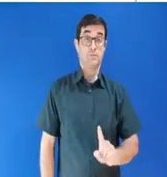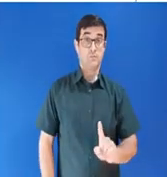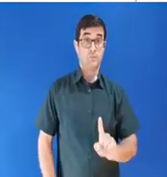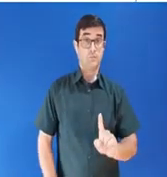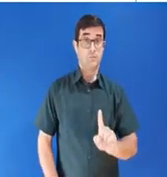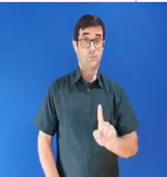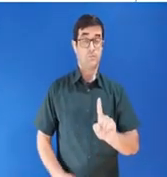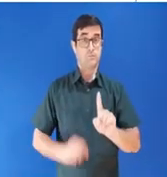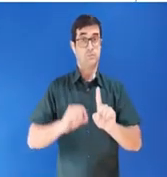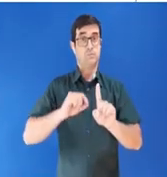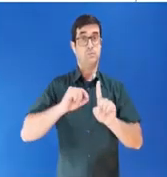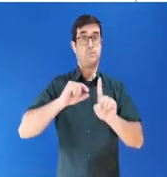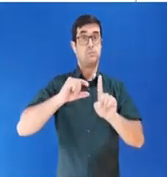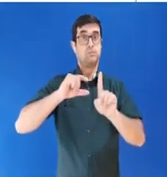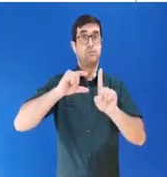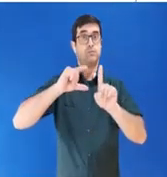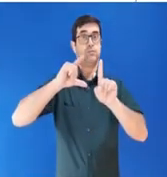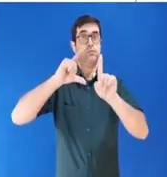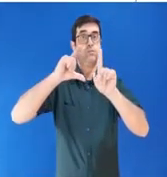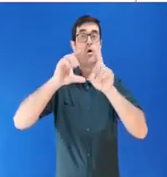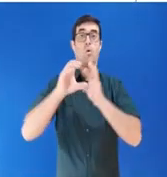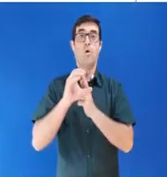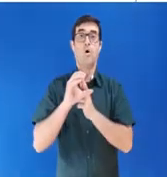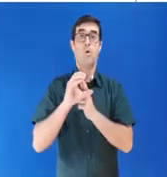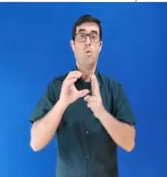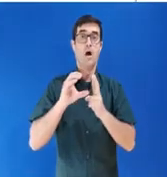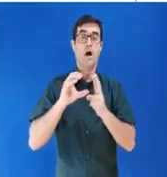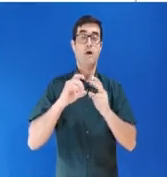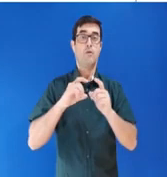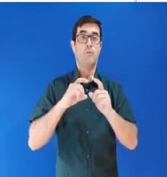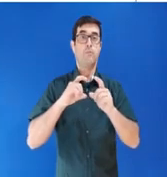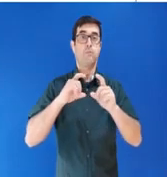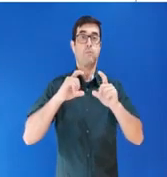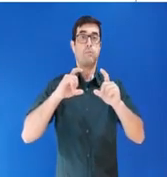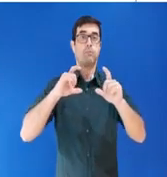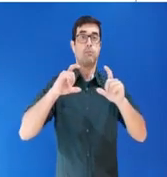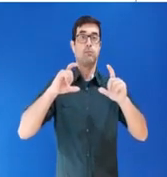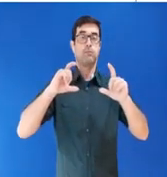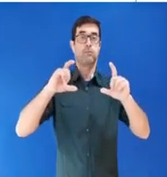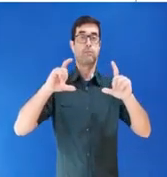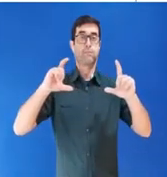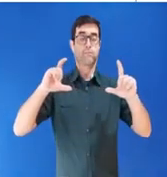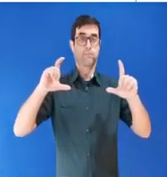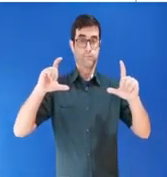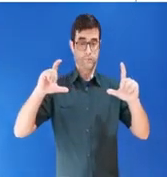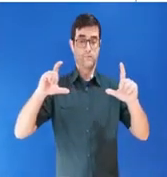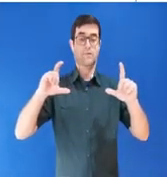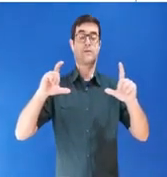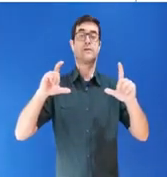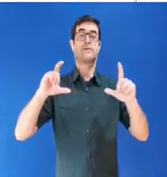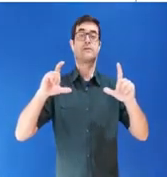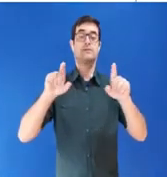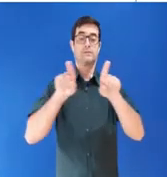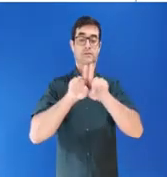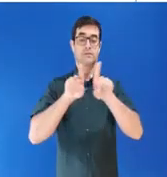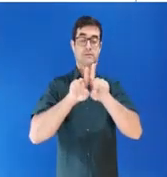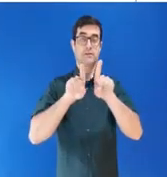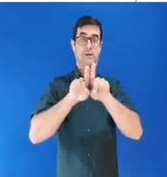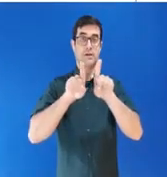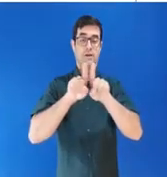nesse sentido, né? E para este sentido aqui, eu estou aumentando a carga nuclear